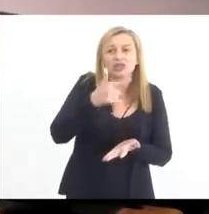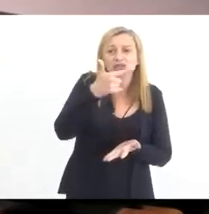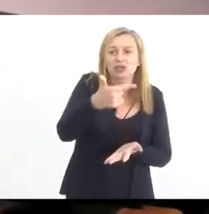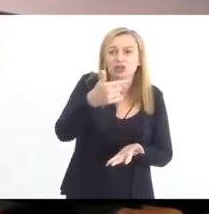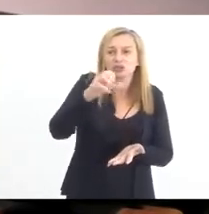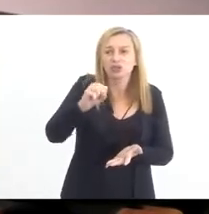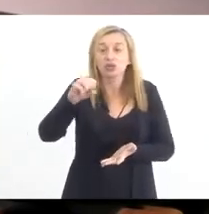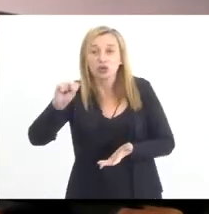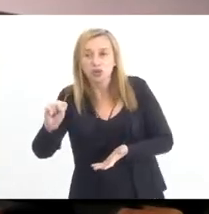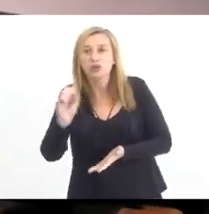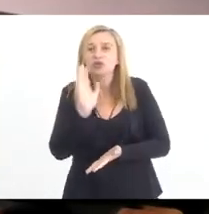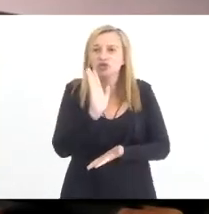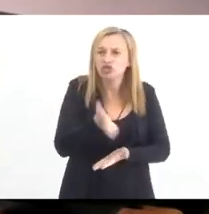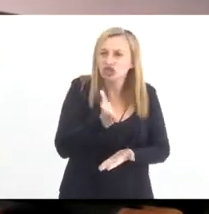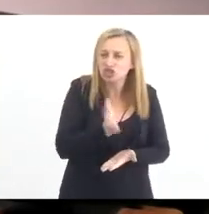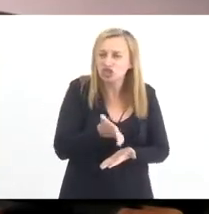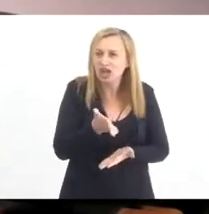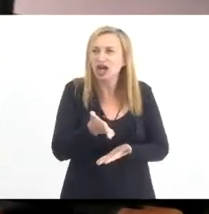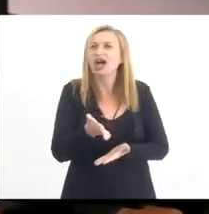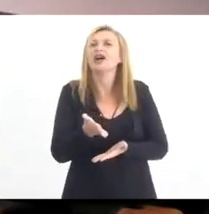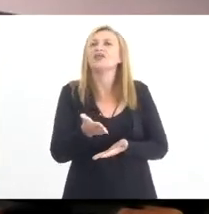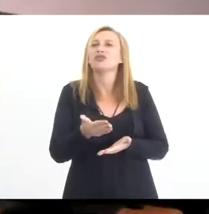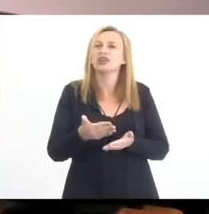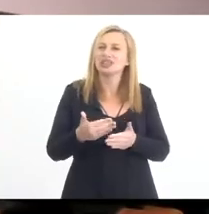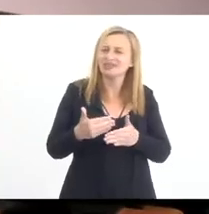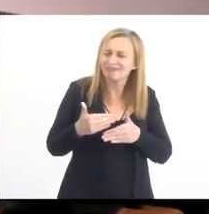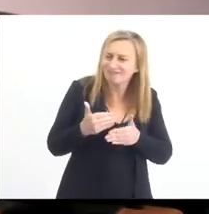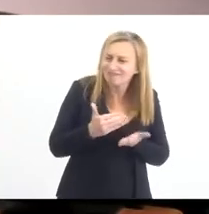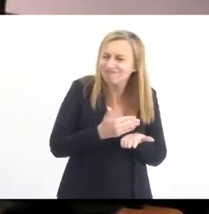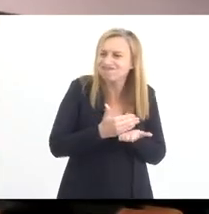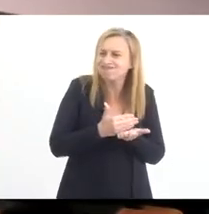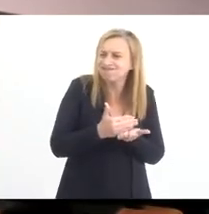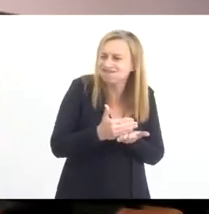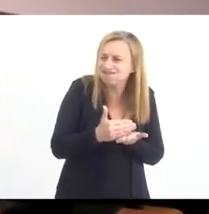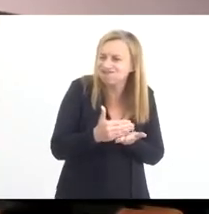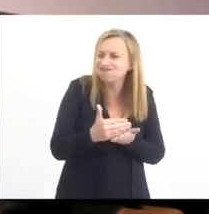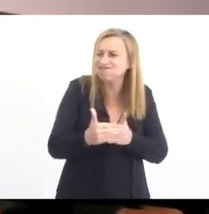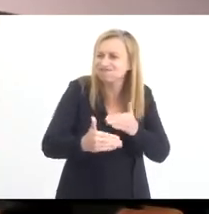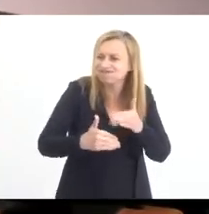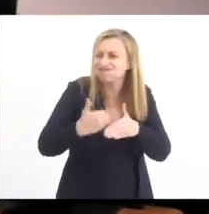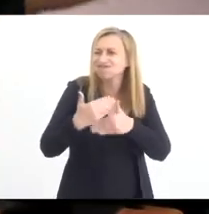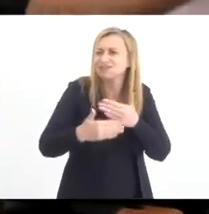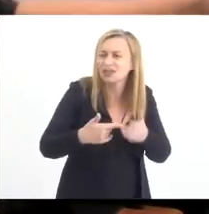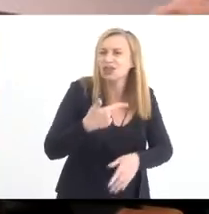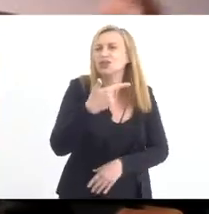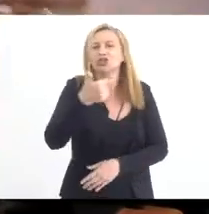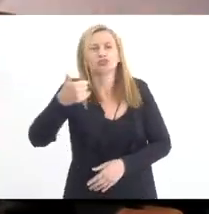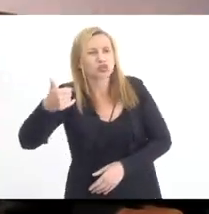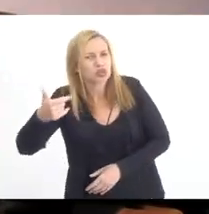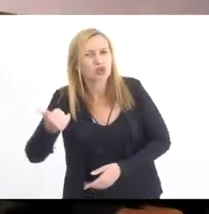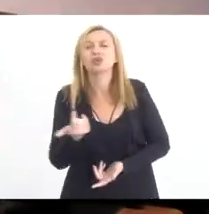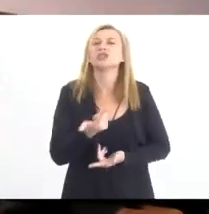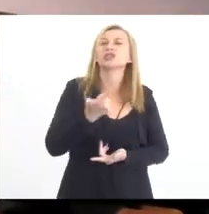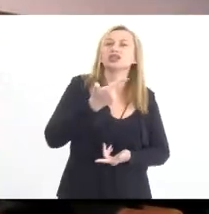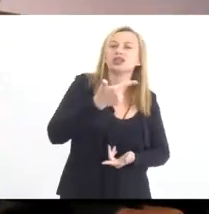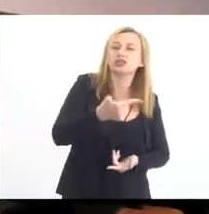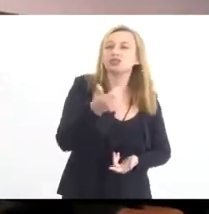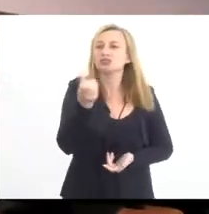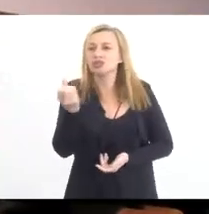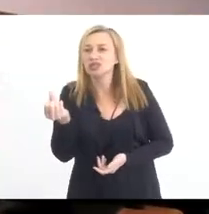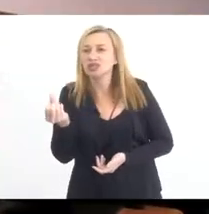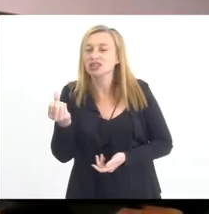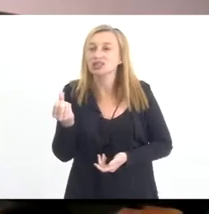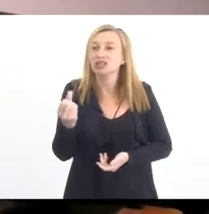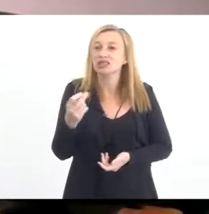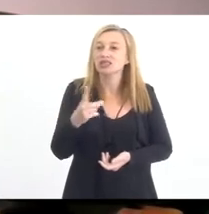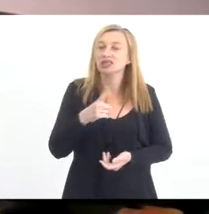2008 já esteve, já foi ventilado, em 2008, aí depois foi em 2012, finalmente, em 2016,